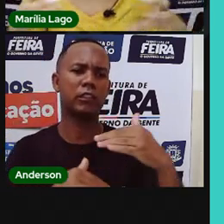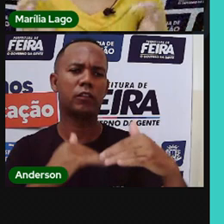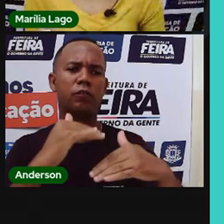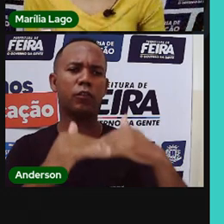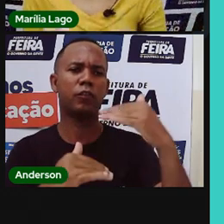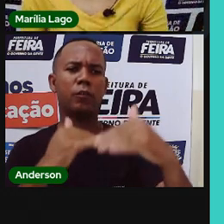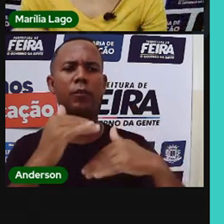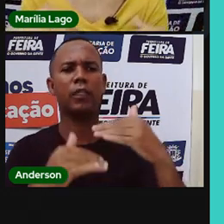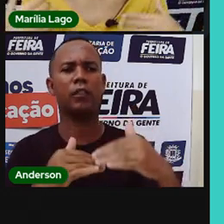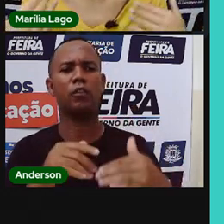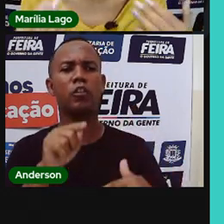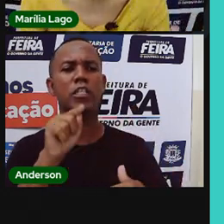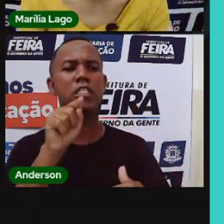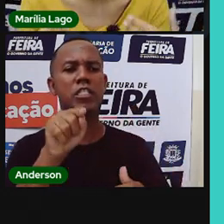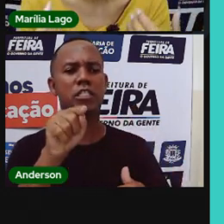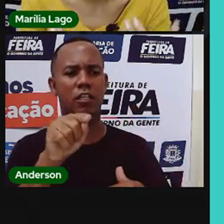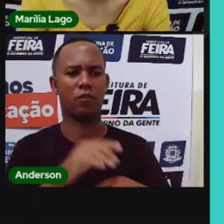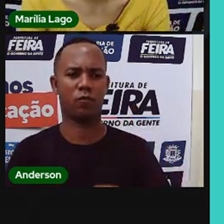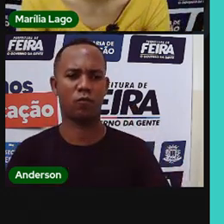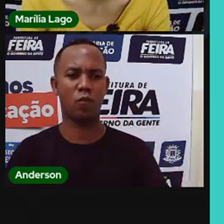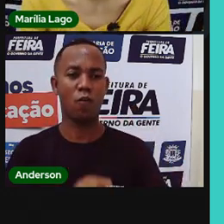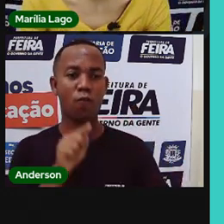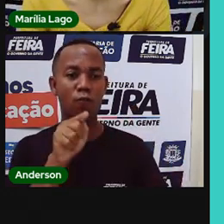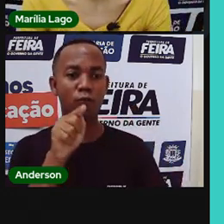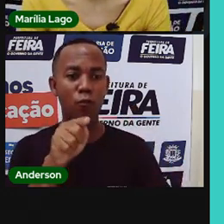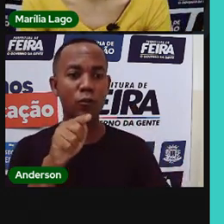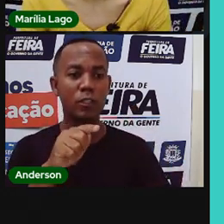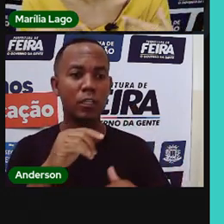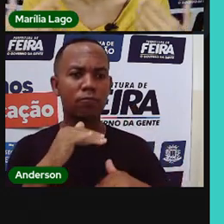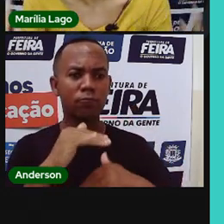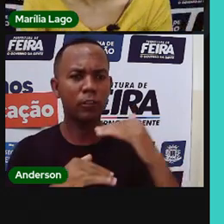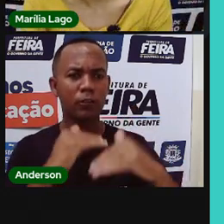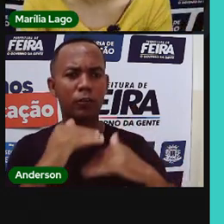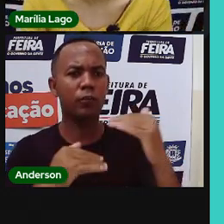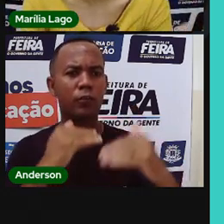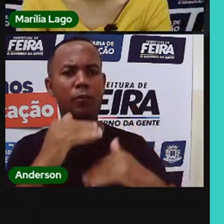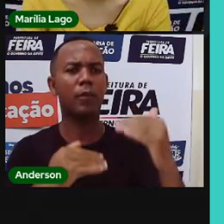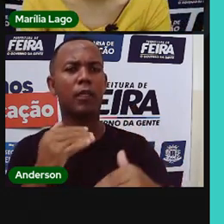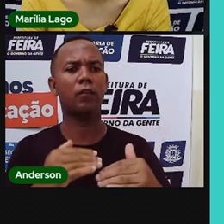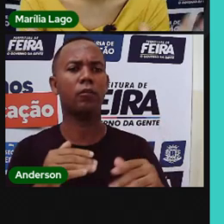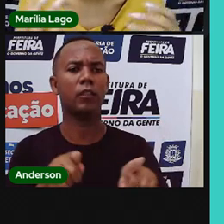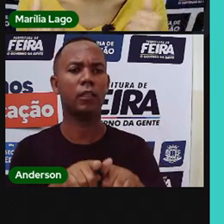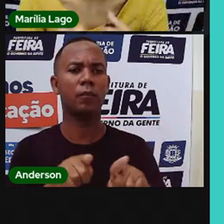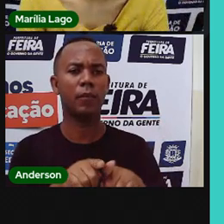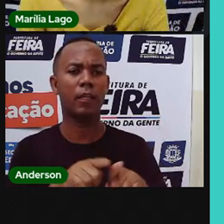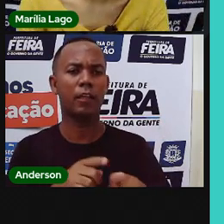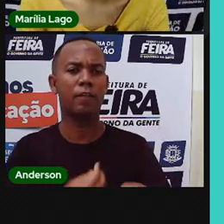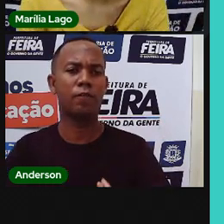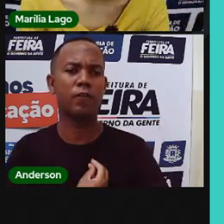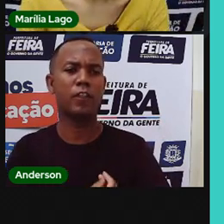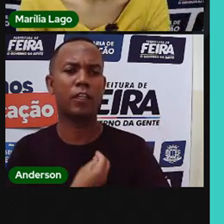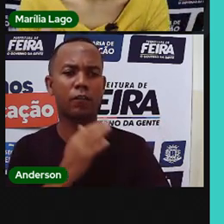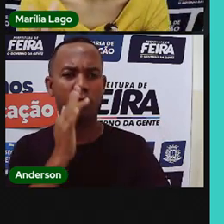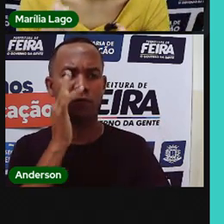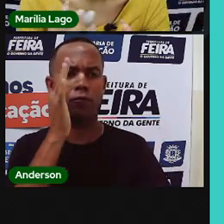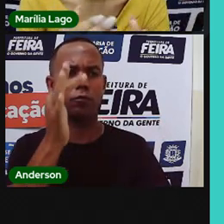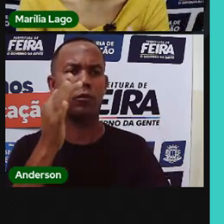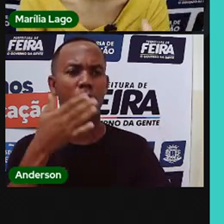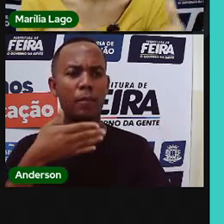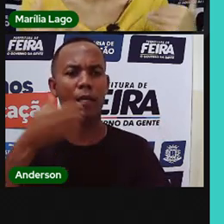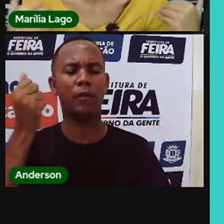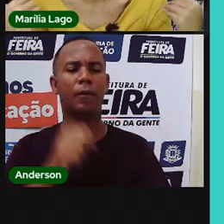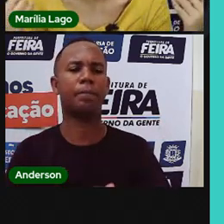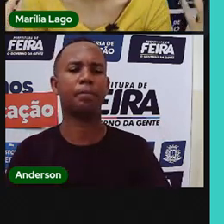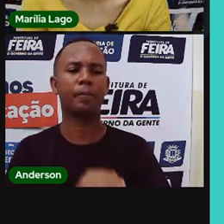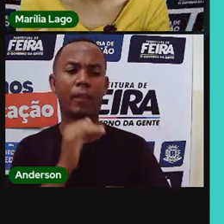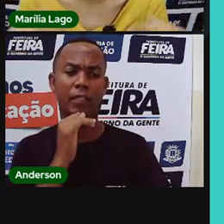ator central desse processo e também para você criar projetos de vida. Vou dar até o meu exemplo. Quando eu era mais